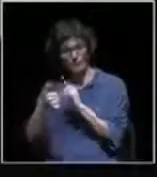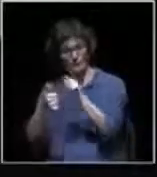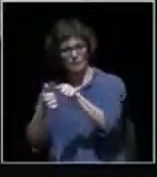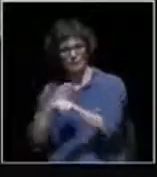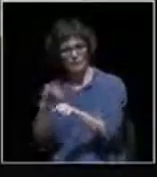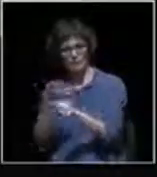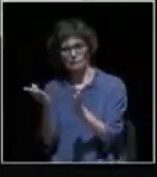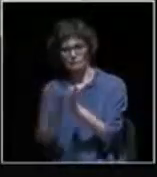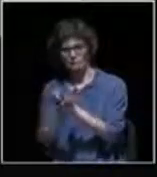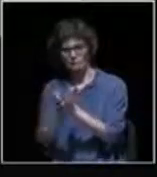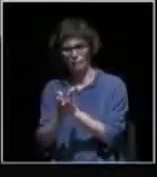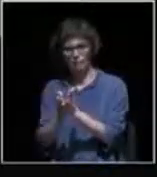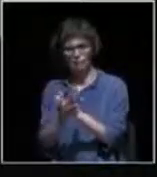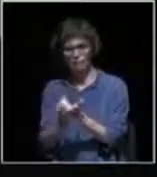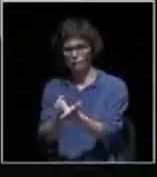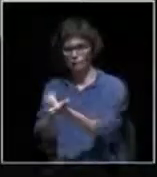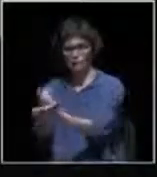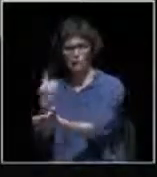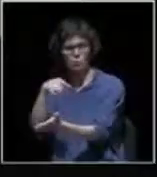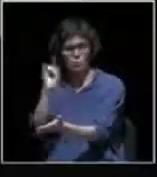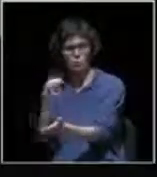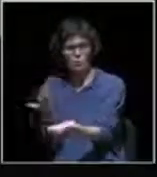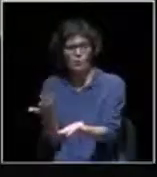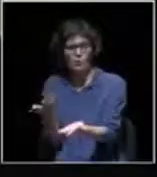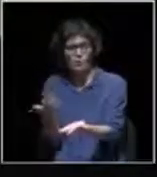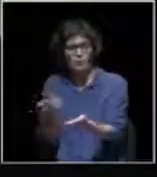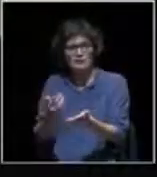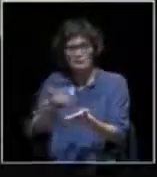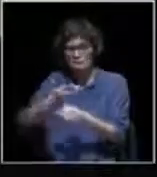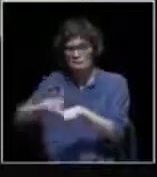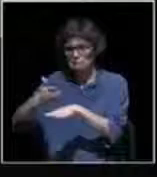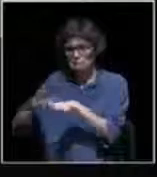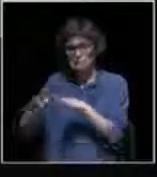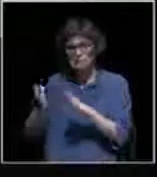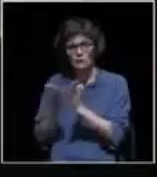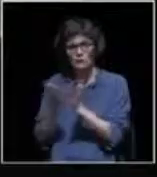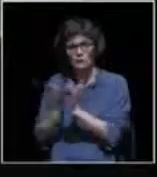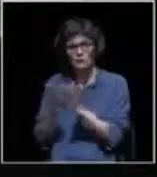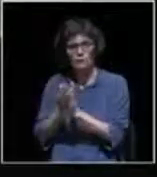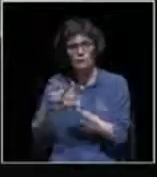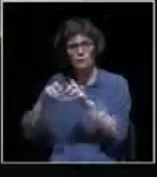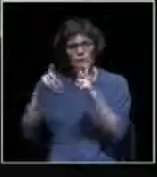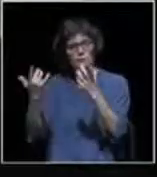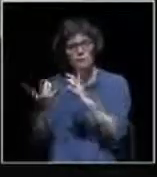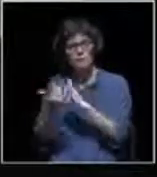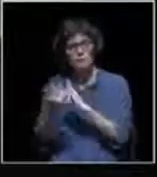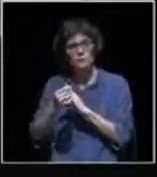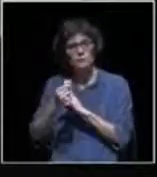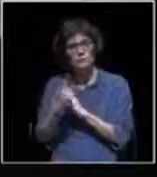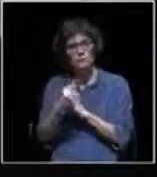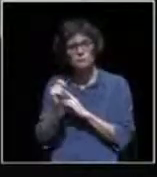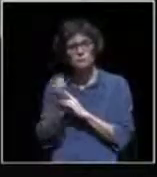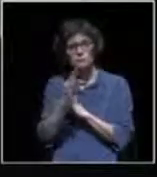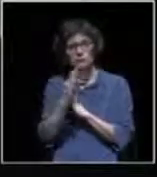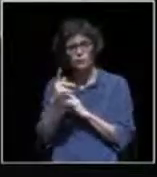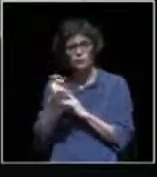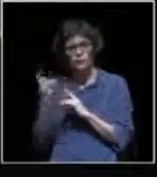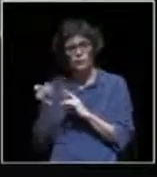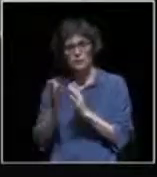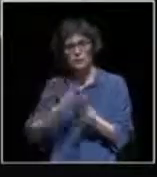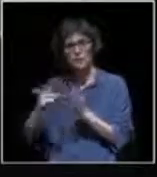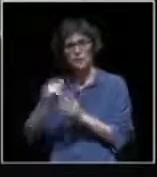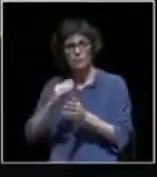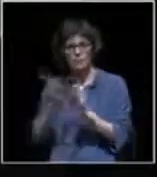servem as escolas do mesmo agrupamento escolar, deixando de fora as escolas secundárias Virgílio Ferreira e Básica de São Vicente, que também não beneficiam da